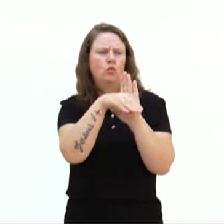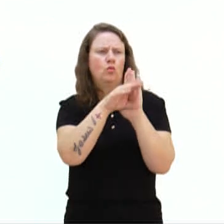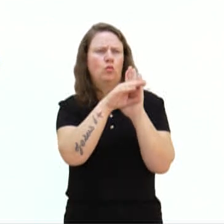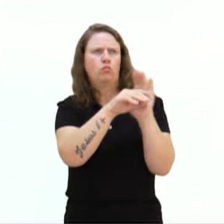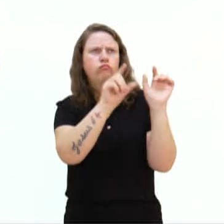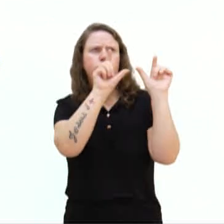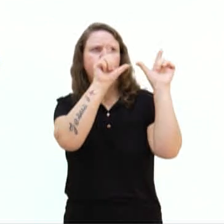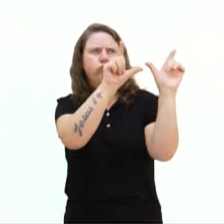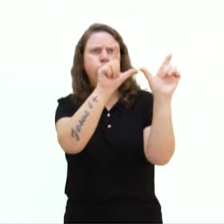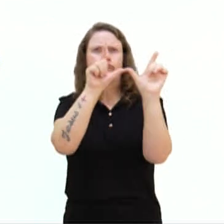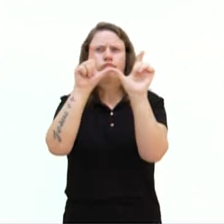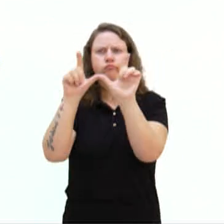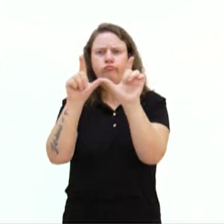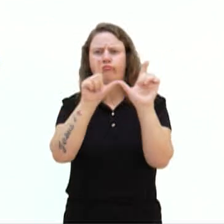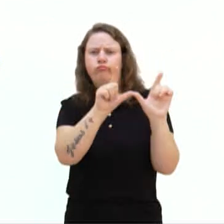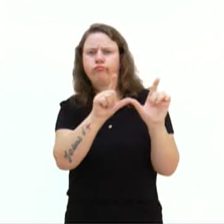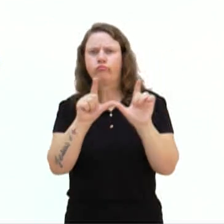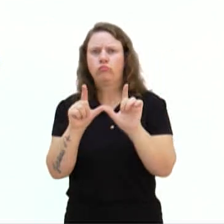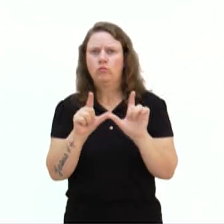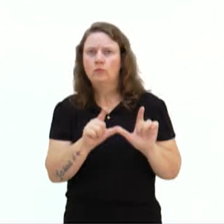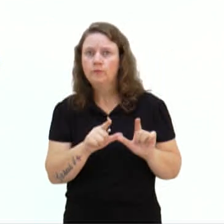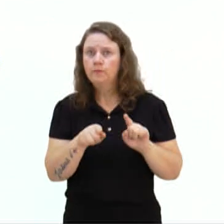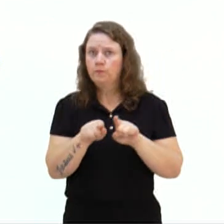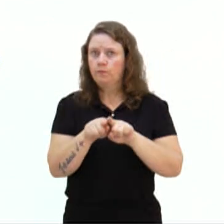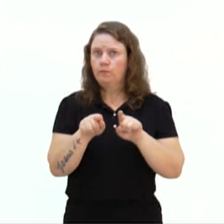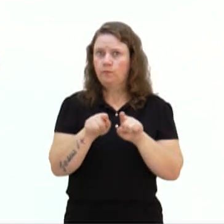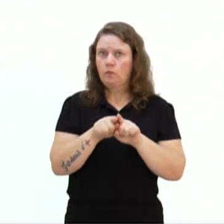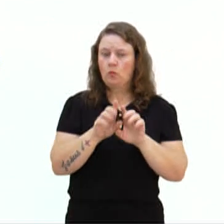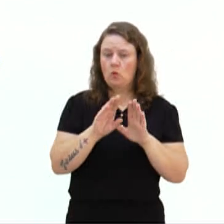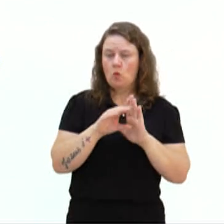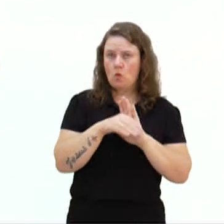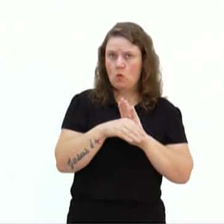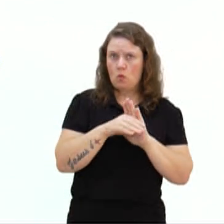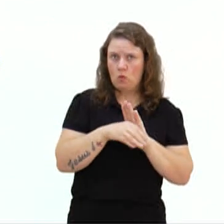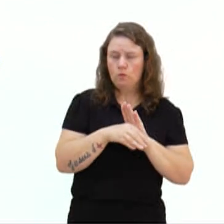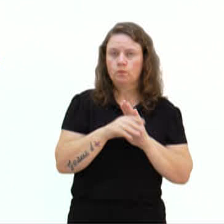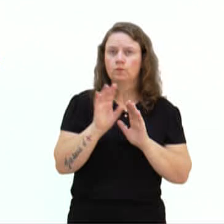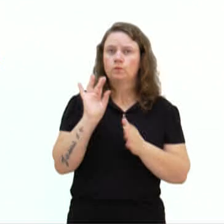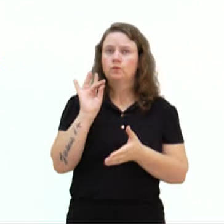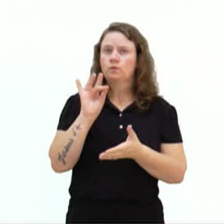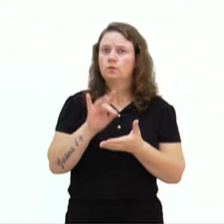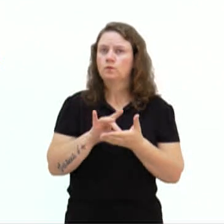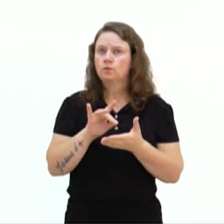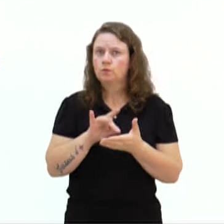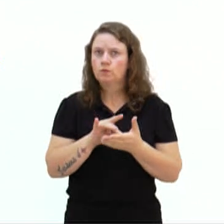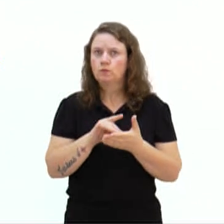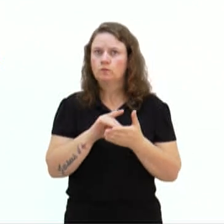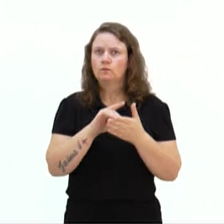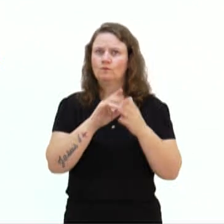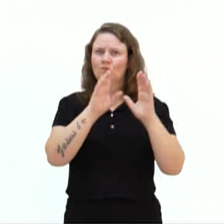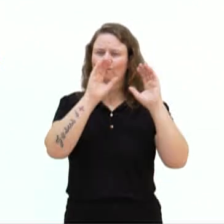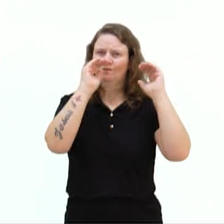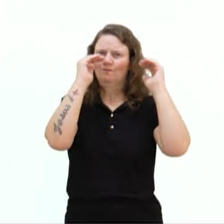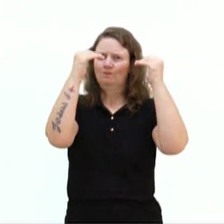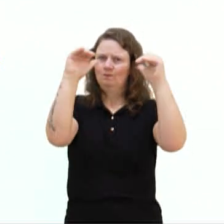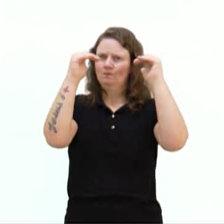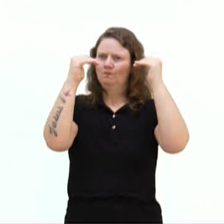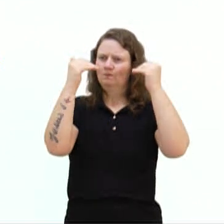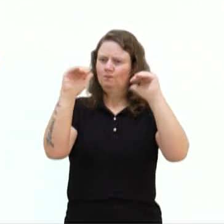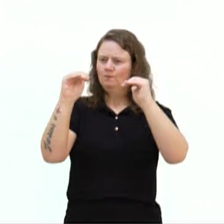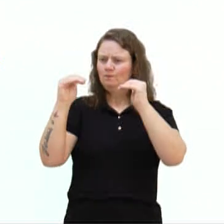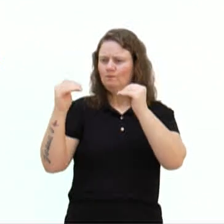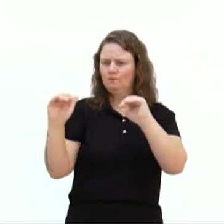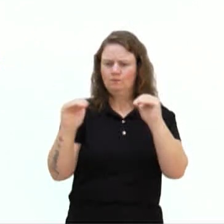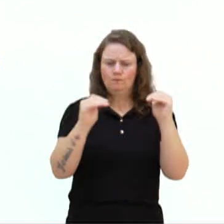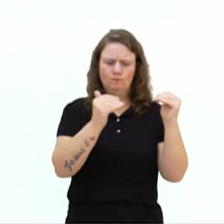colocar, distribuir no meu mapa. Então, esses conceitos são definidos com regularidade ou padrões